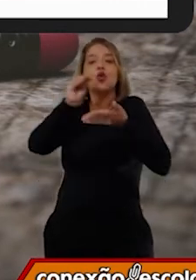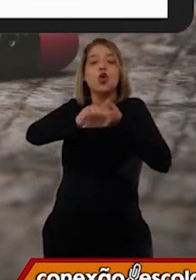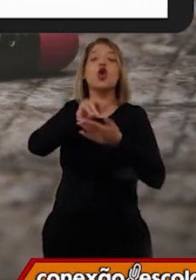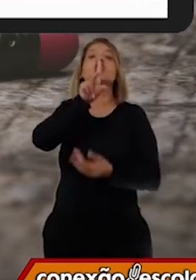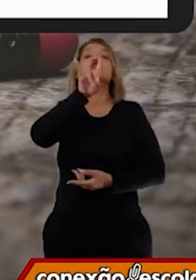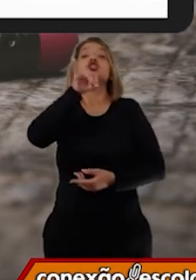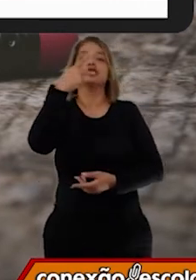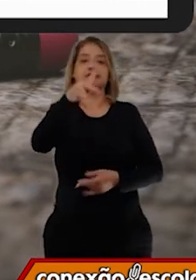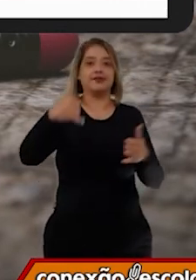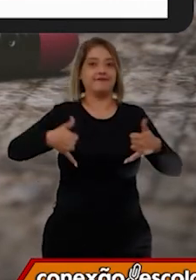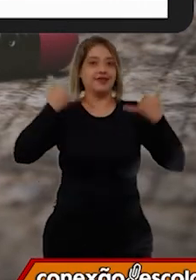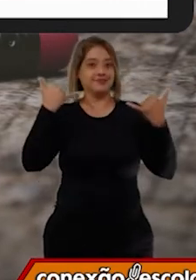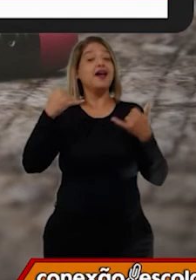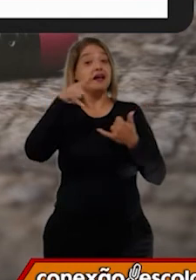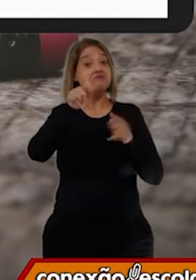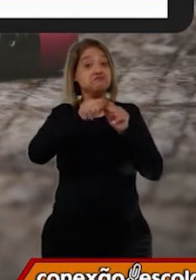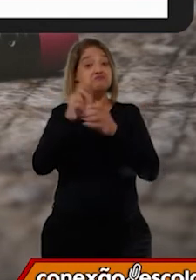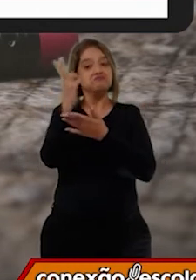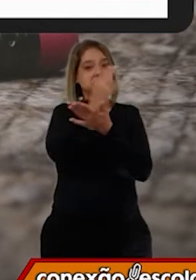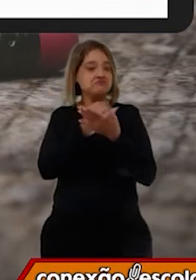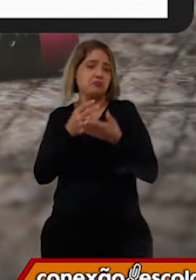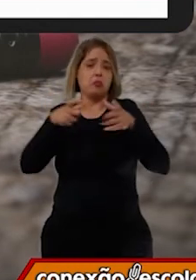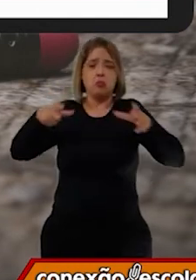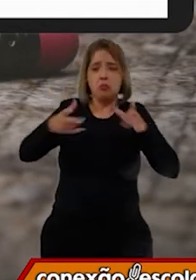você pode desenhar a sua festa, um bolo de